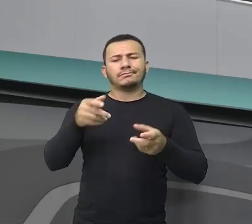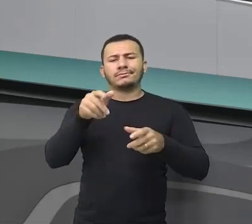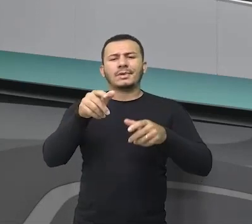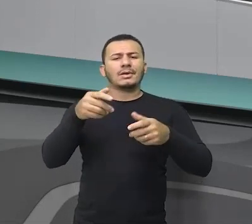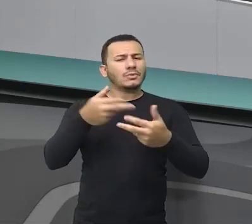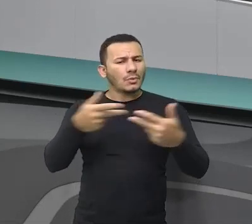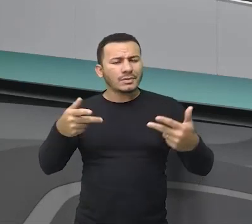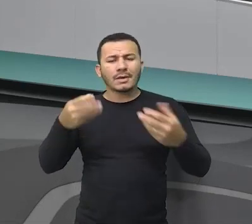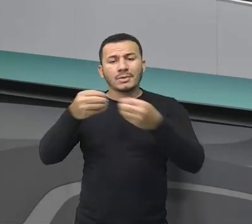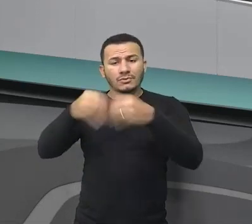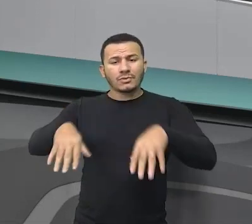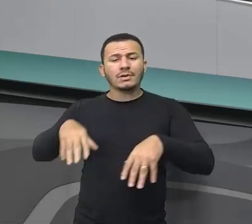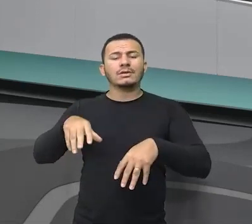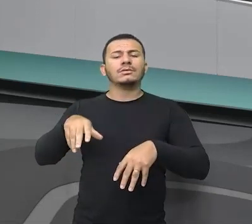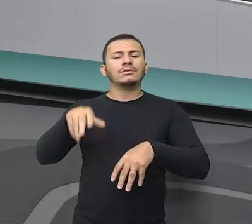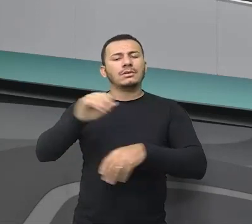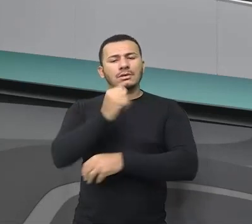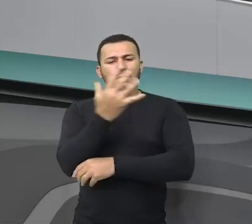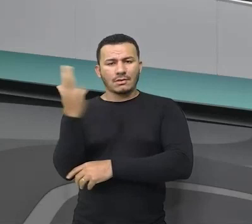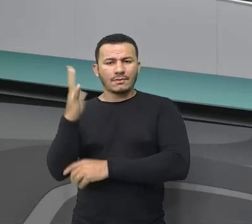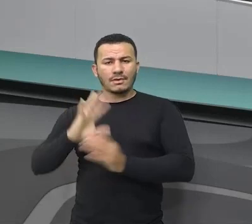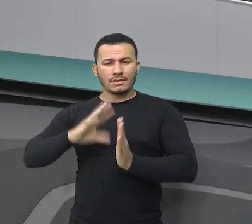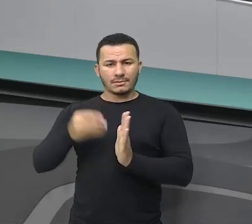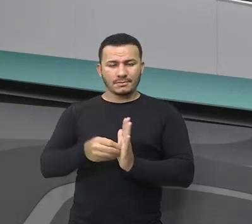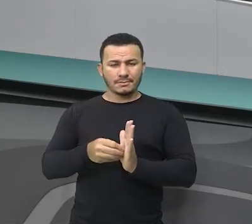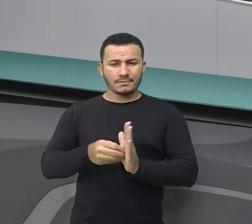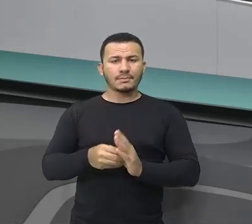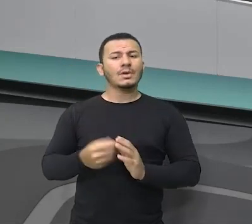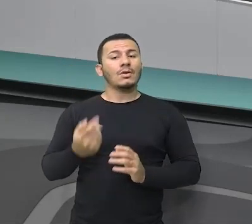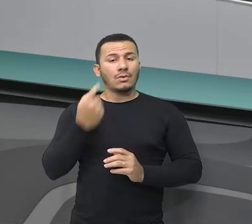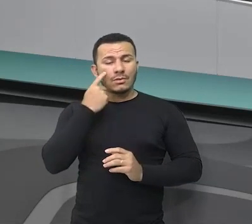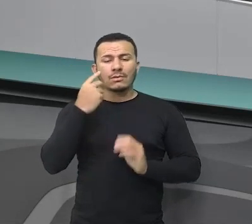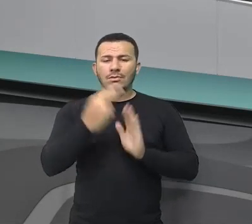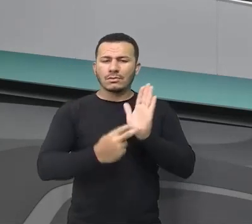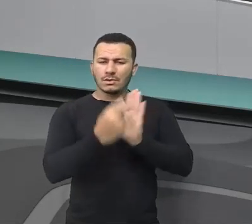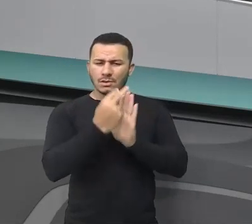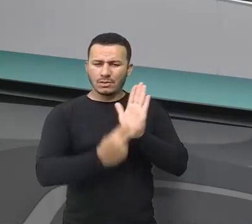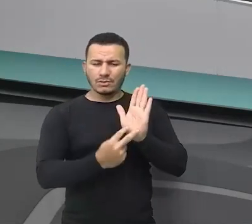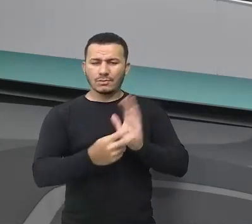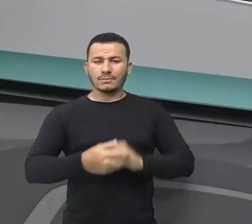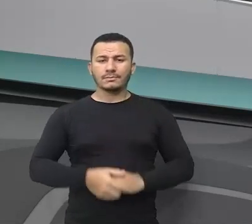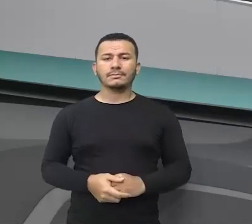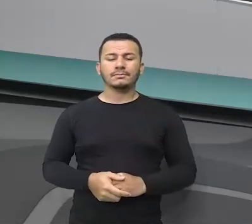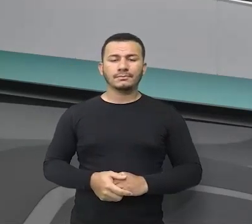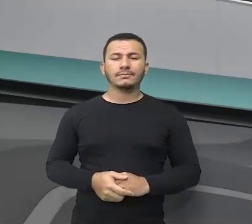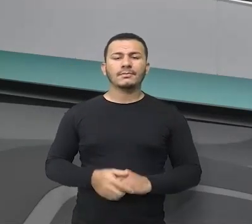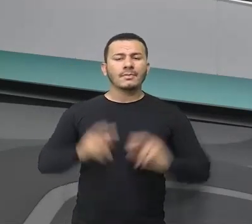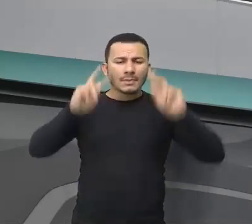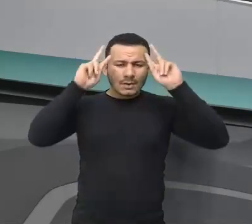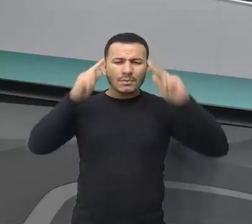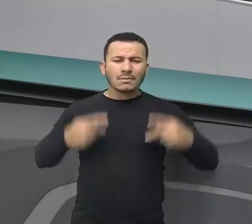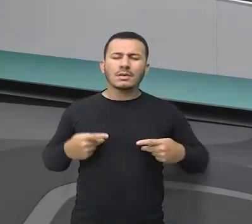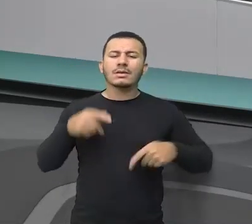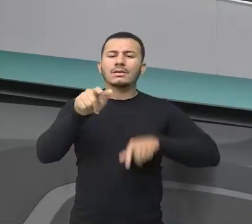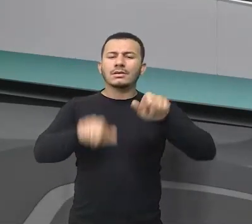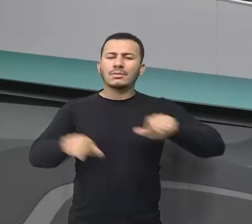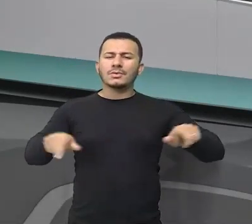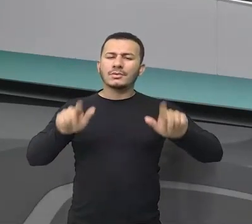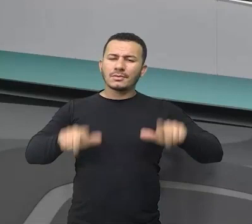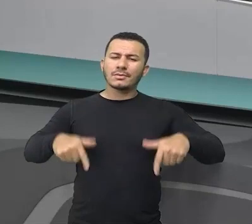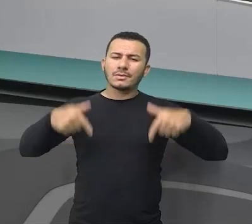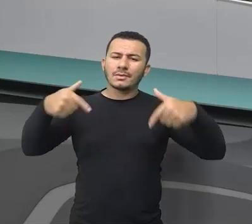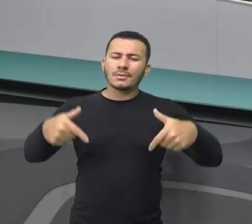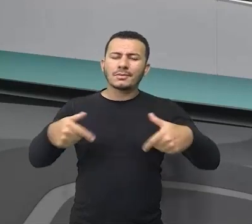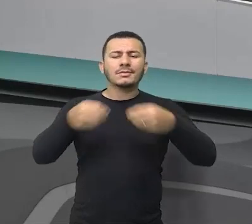ameaçando a floresta amazônica, né? Então, olhem o que o texto diz para nós. As atividades dos seres humanos